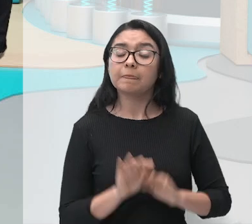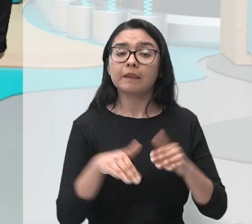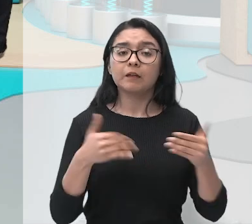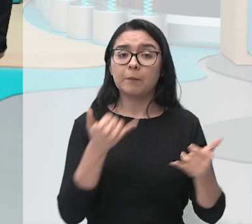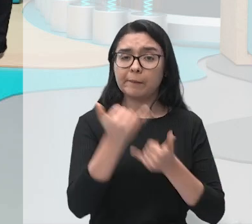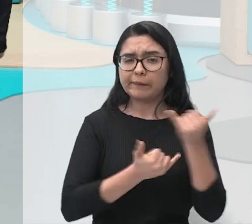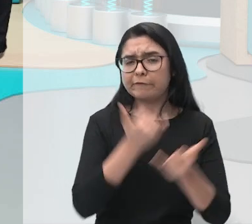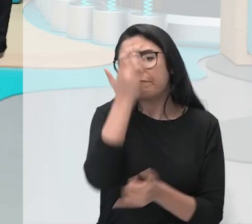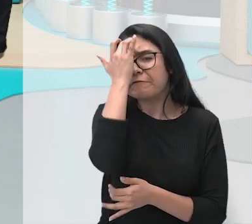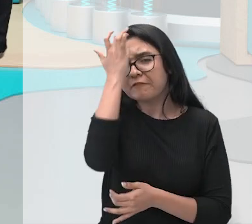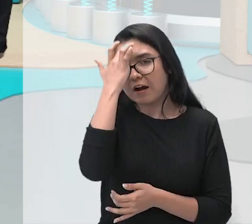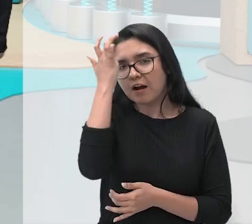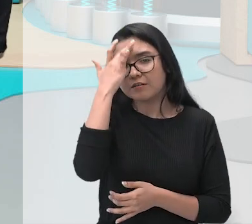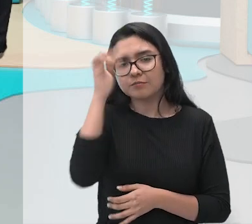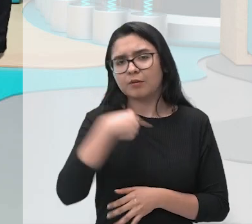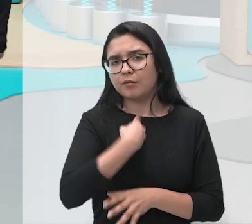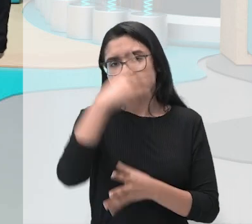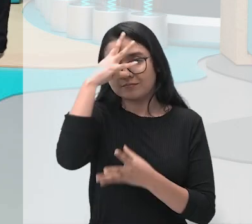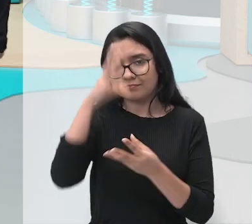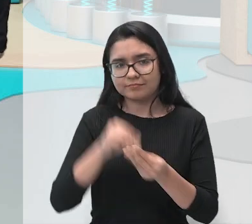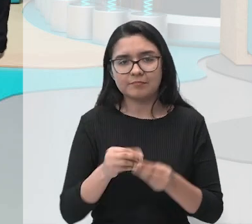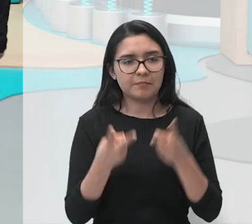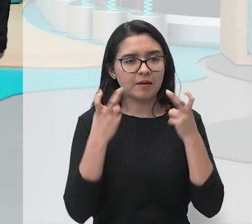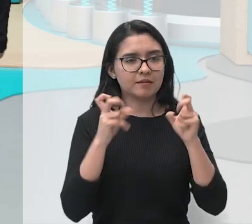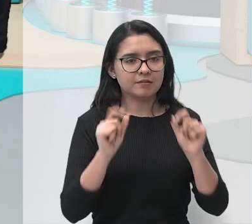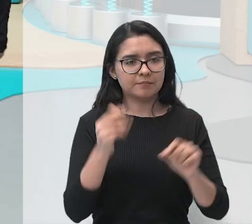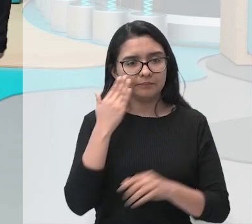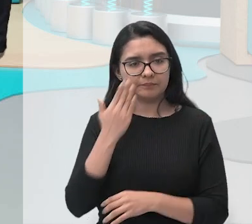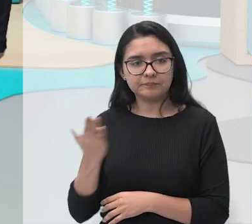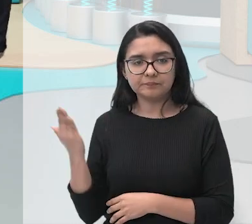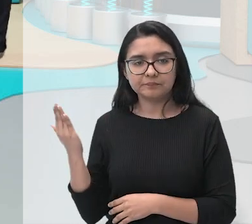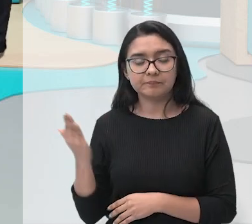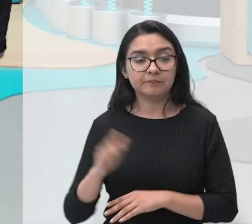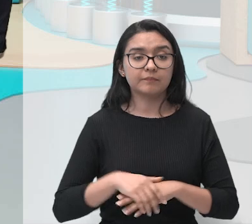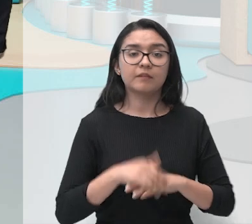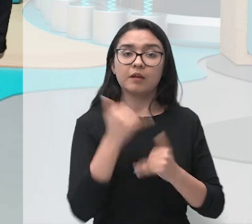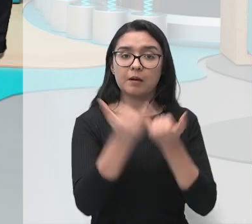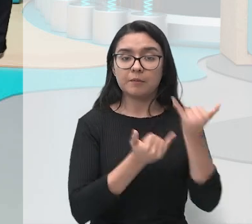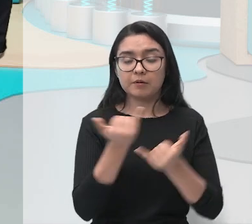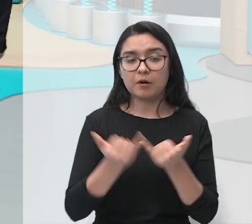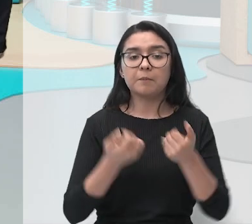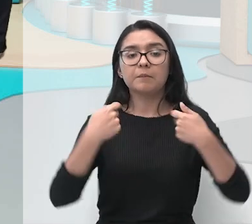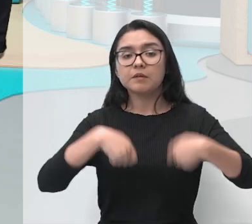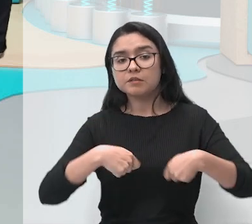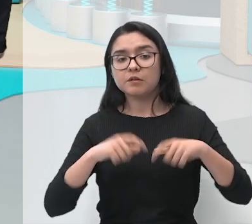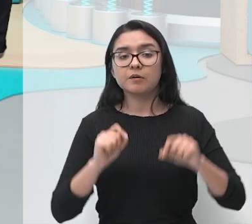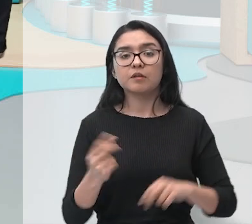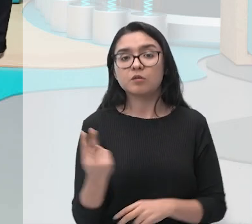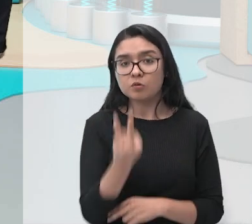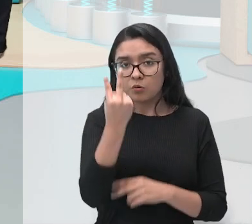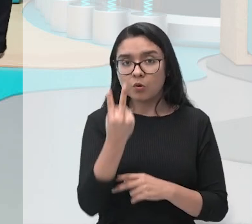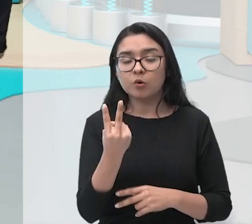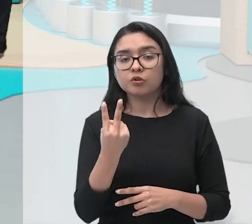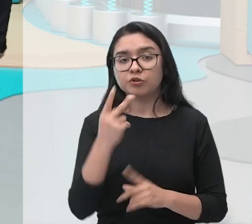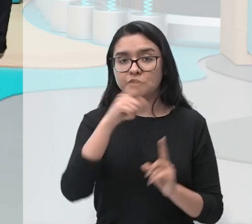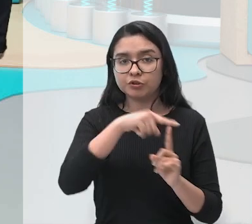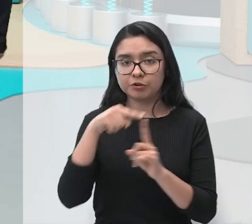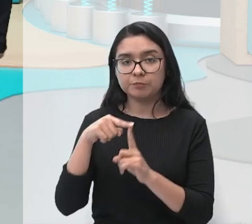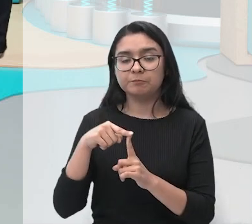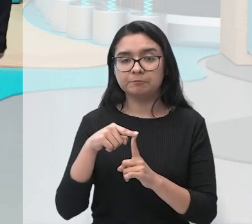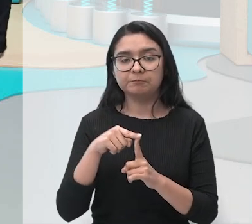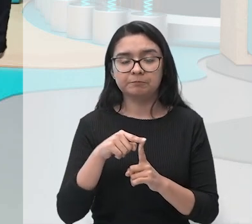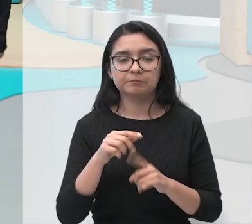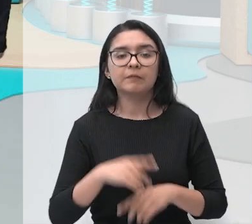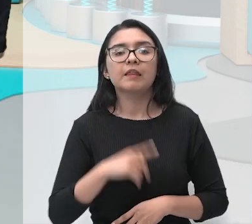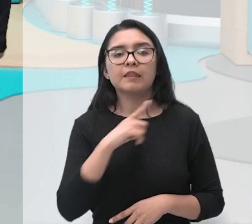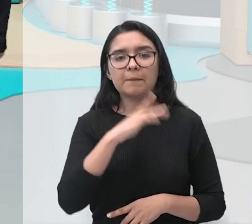jogo muito fácil de ser entendido. Observem aqui. O jogo consiste em dois tipos de jogadores.